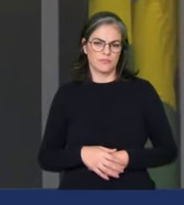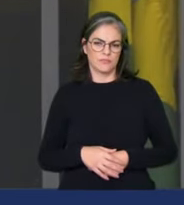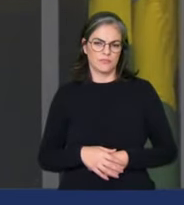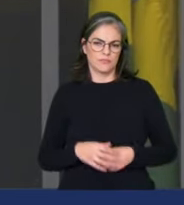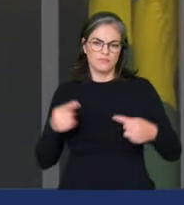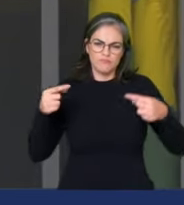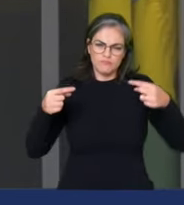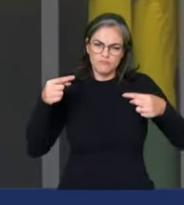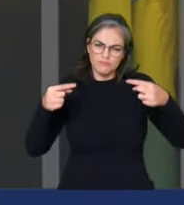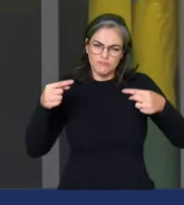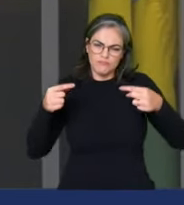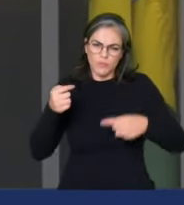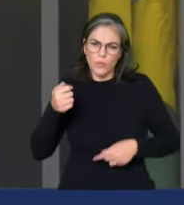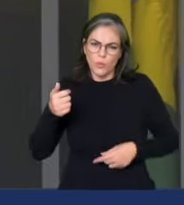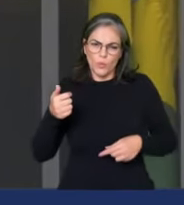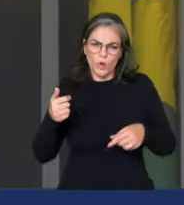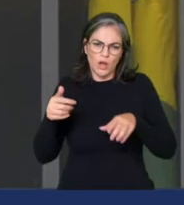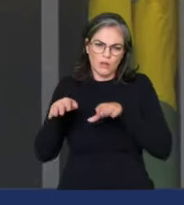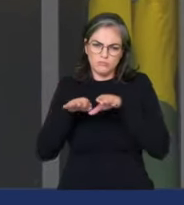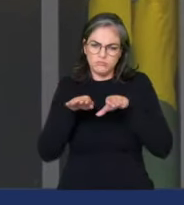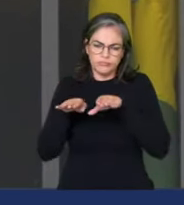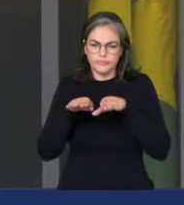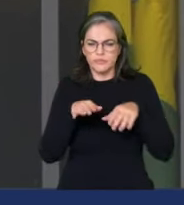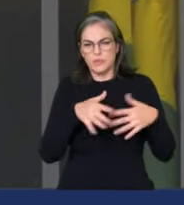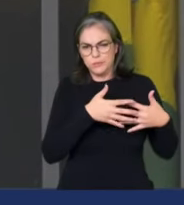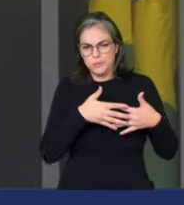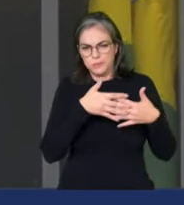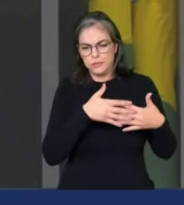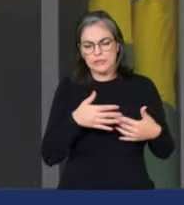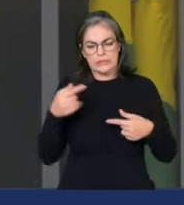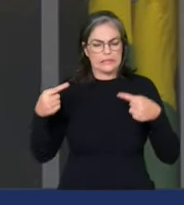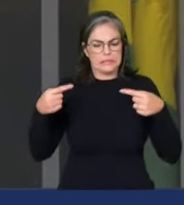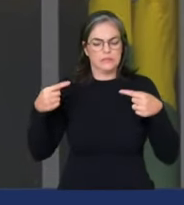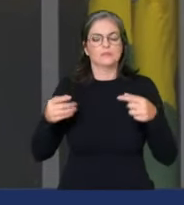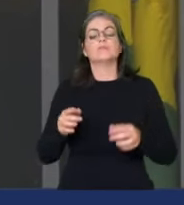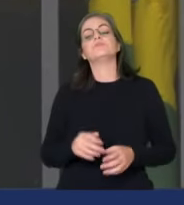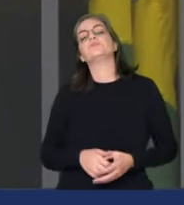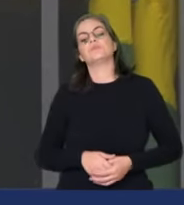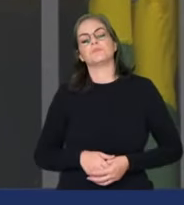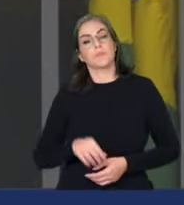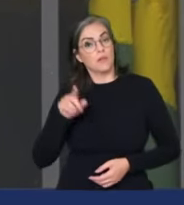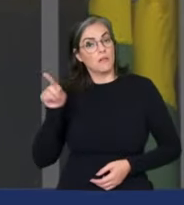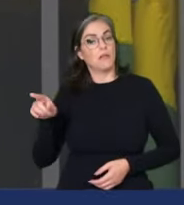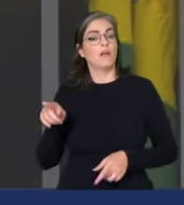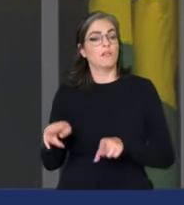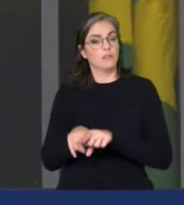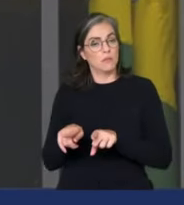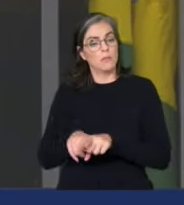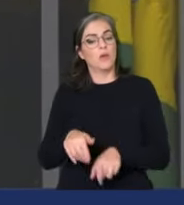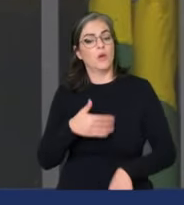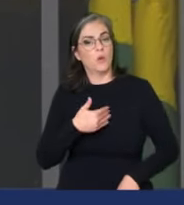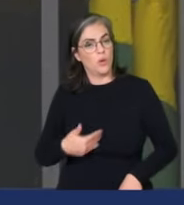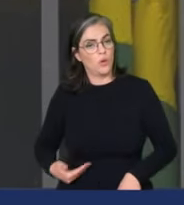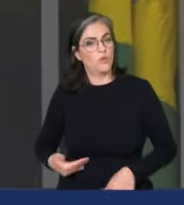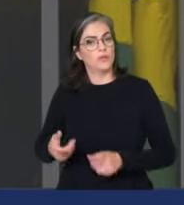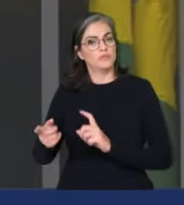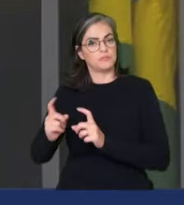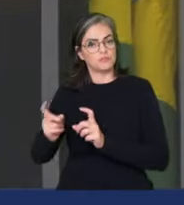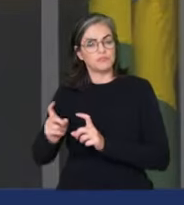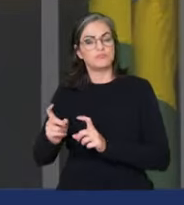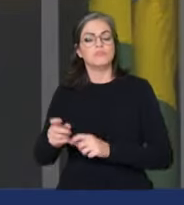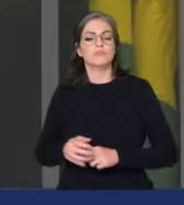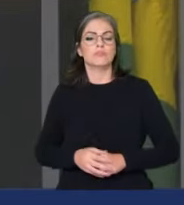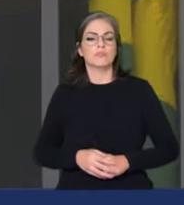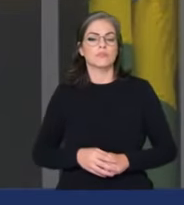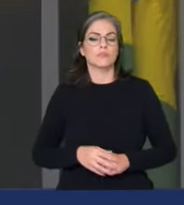aquele emparelhados. Pois bem, lá, controle estatal. Rússia, todos